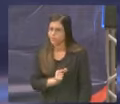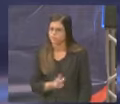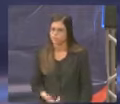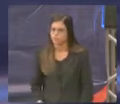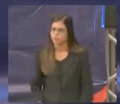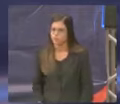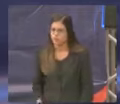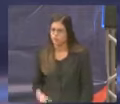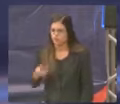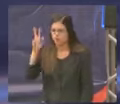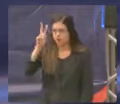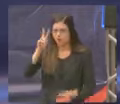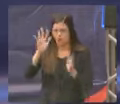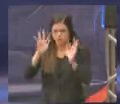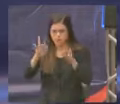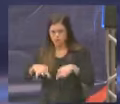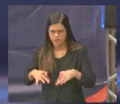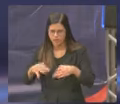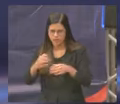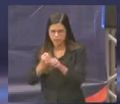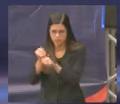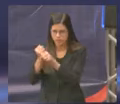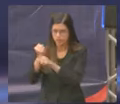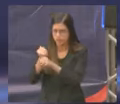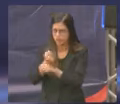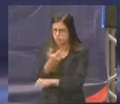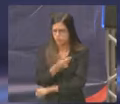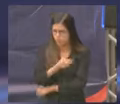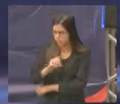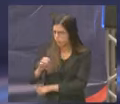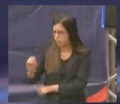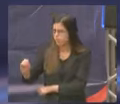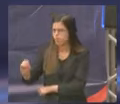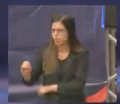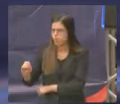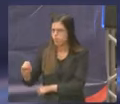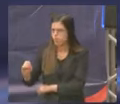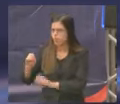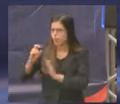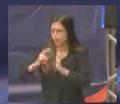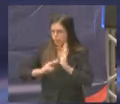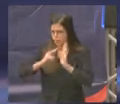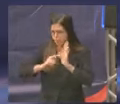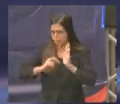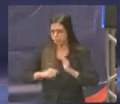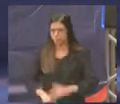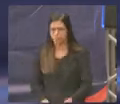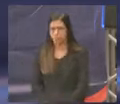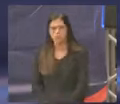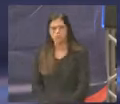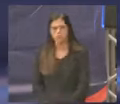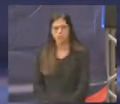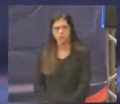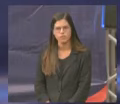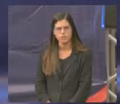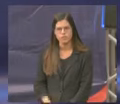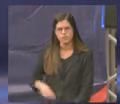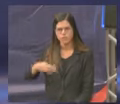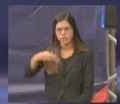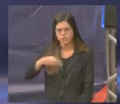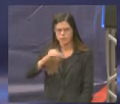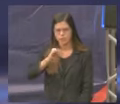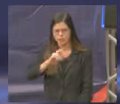para terminar, nos anos 2000, eu vou até pegar aqui para ler para vocês, a Miriam Leitão,